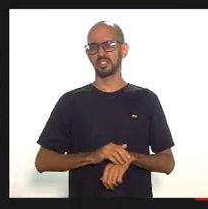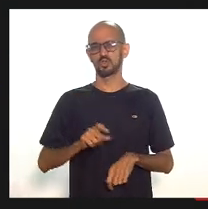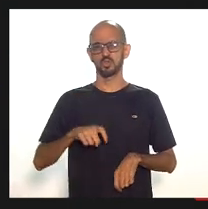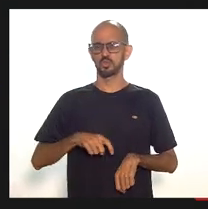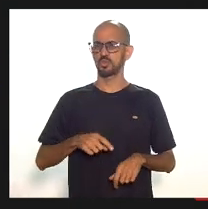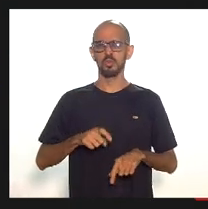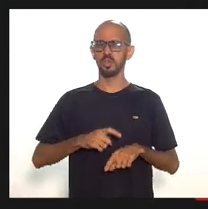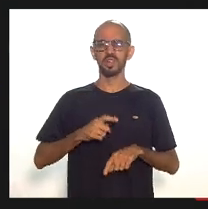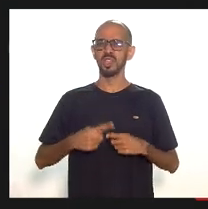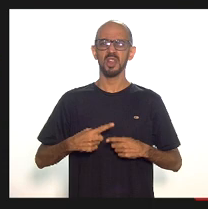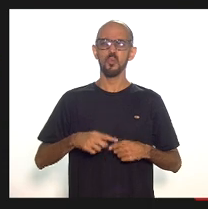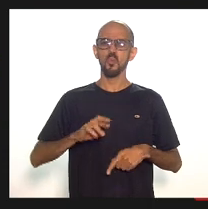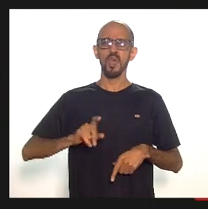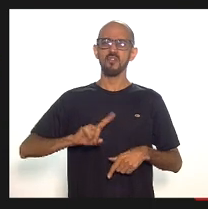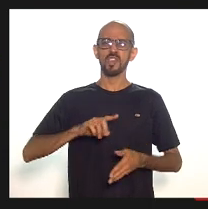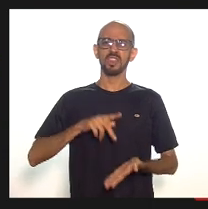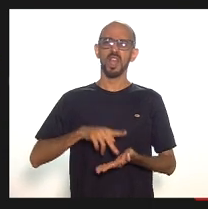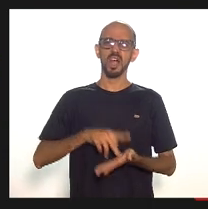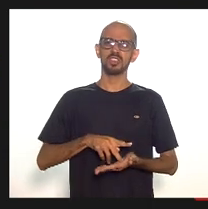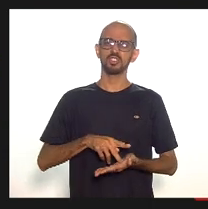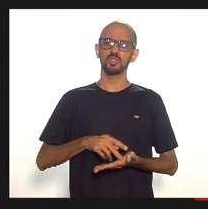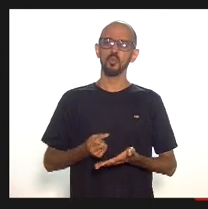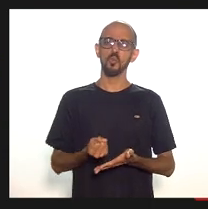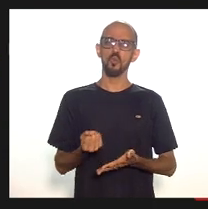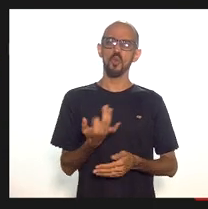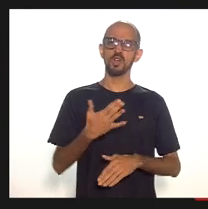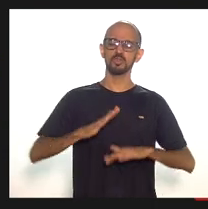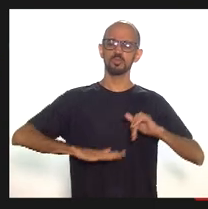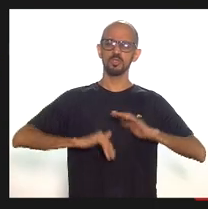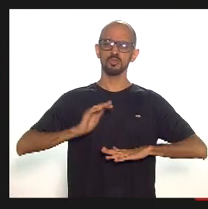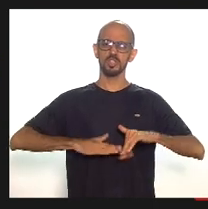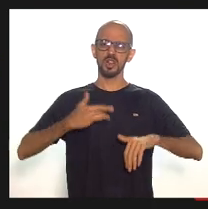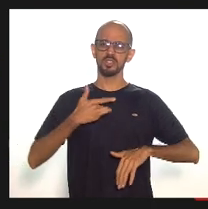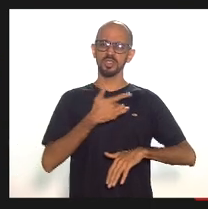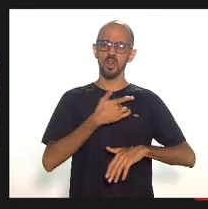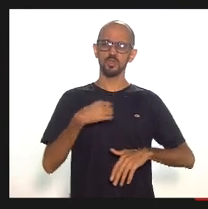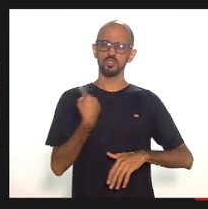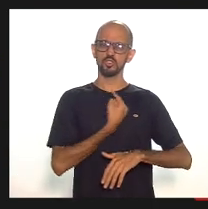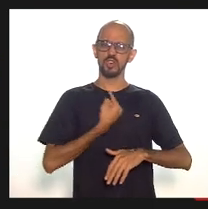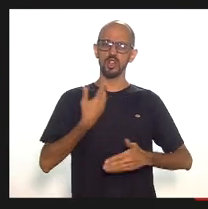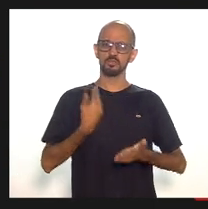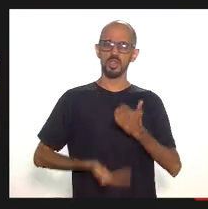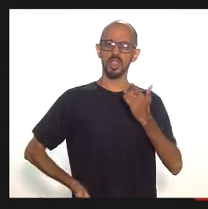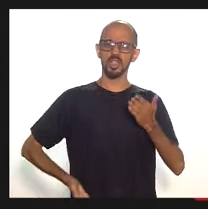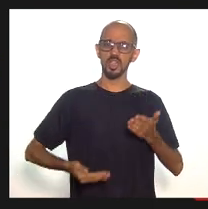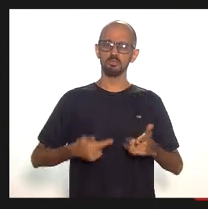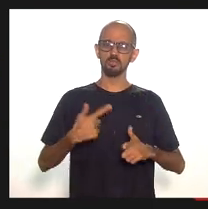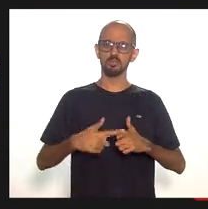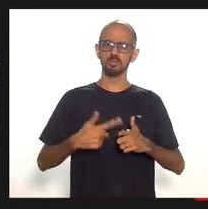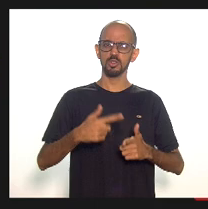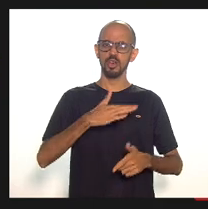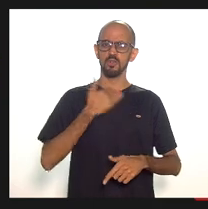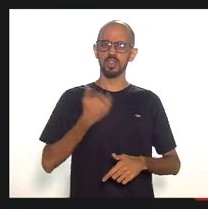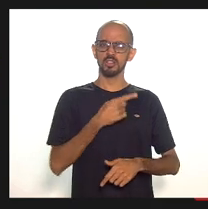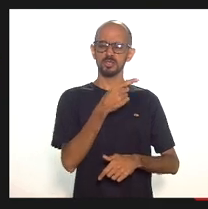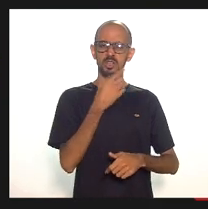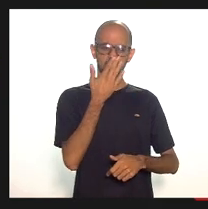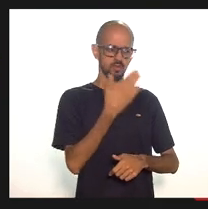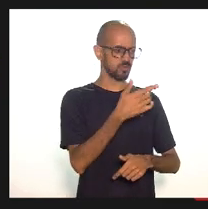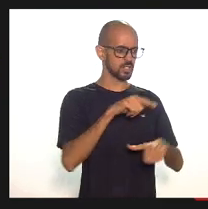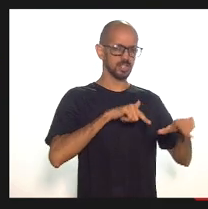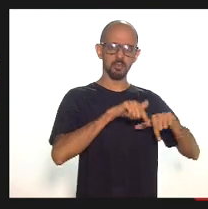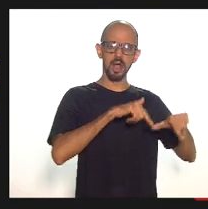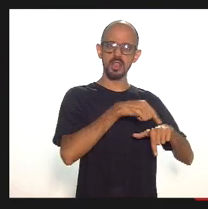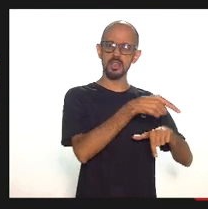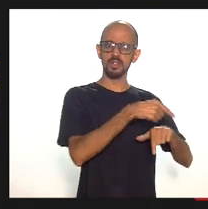não é verdade. Quantos profissionais de saúde nós perdemos? Quantos profissionais de saúde nós perdemos que estavam na linha de frente, que